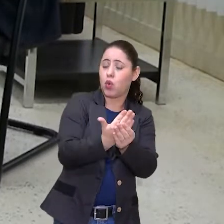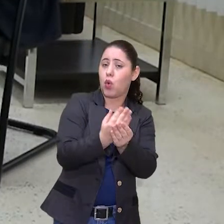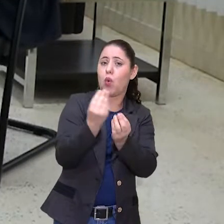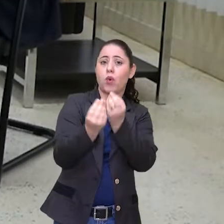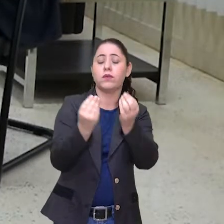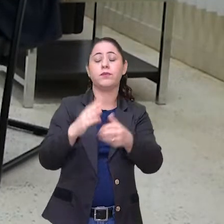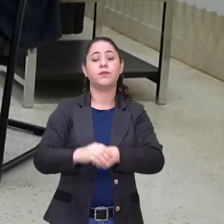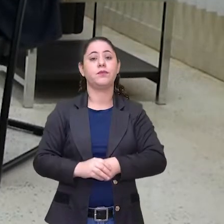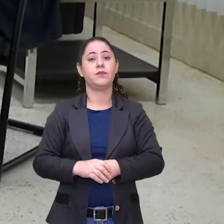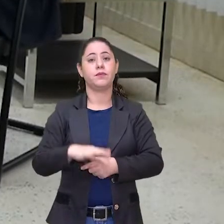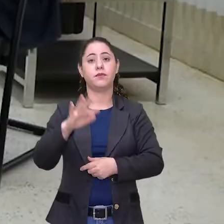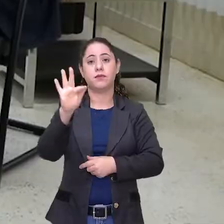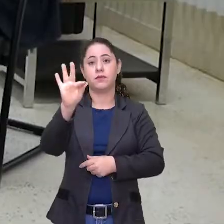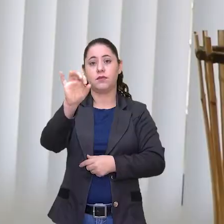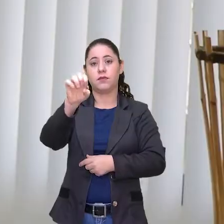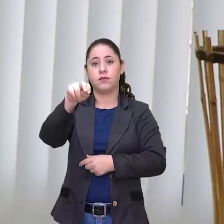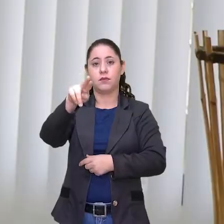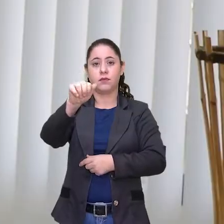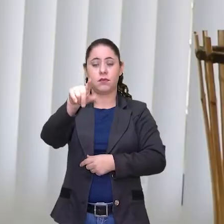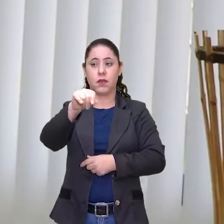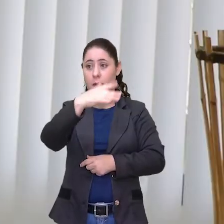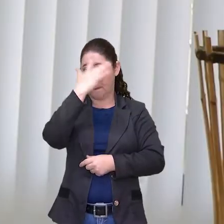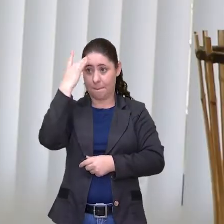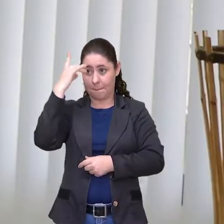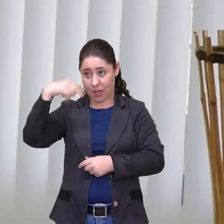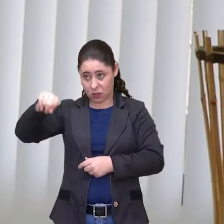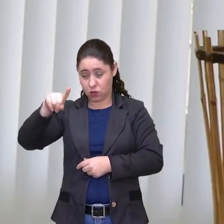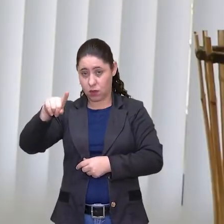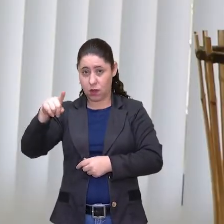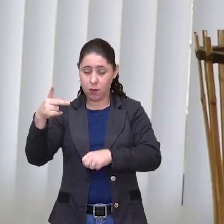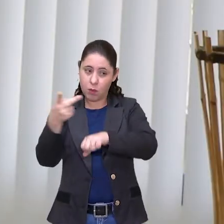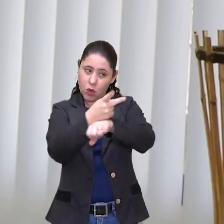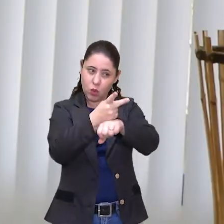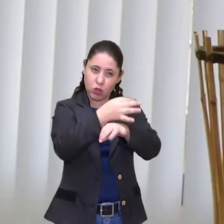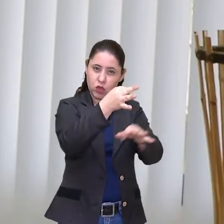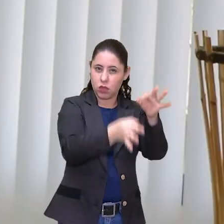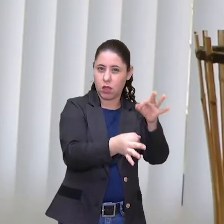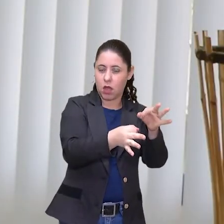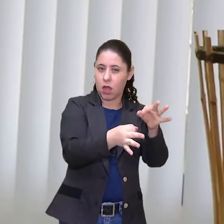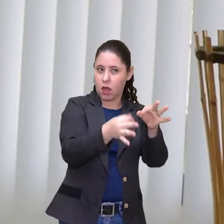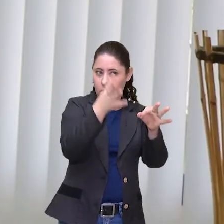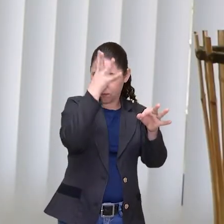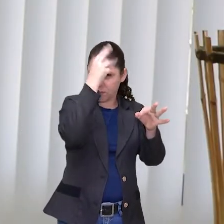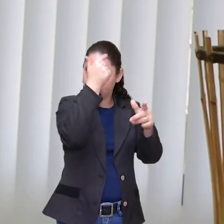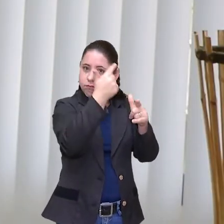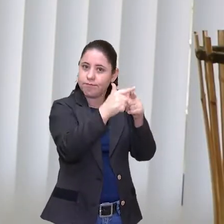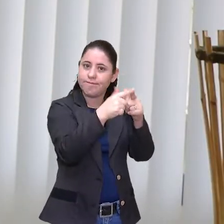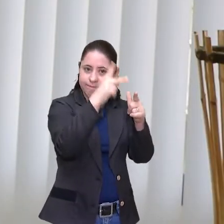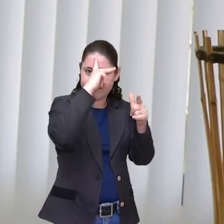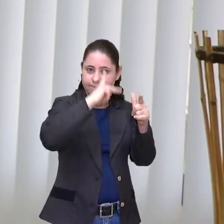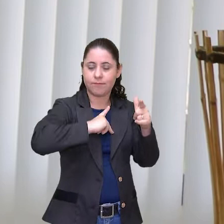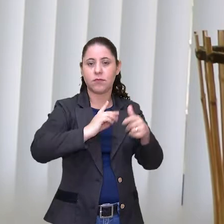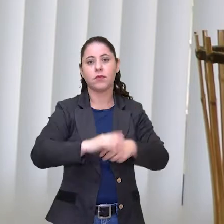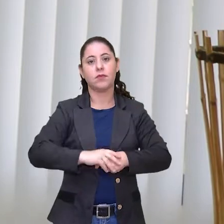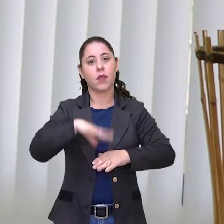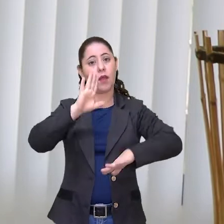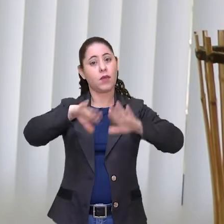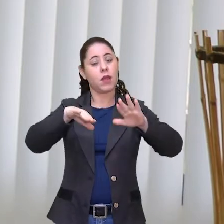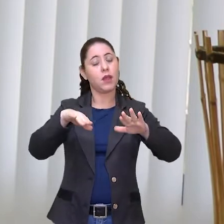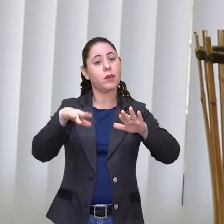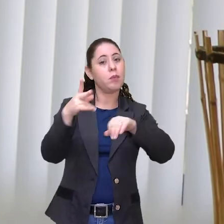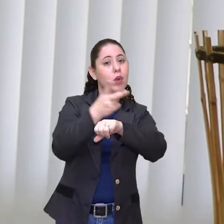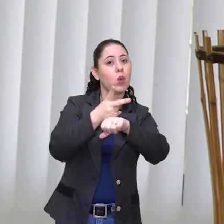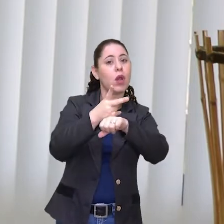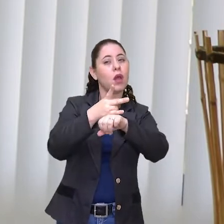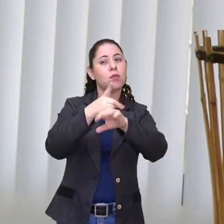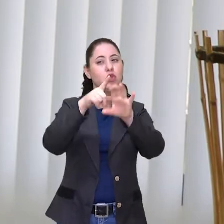ações? Fernanda, toda vez que o cidadão procura o judiciário, ele quer resolver um problema seu. Muitas vezes na busca